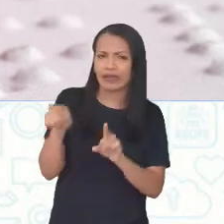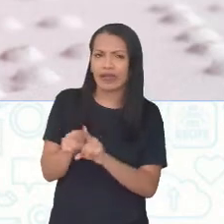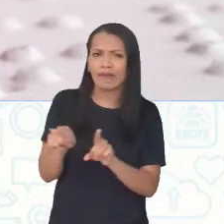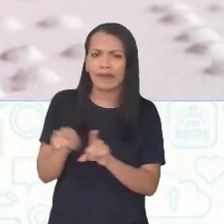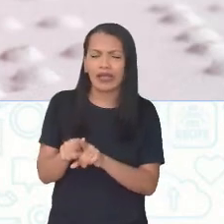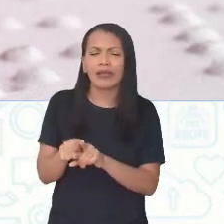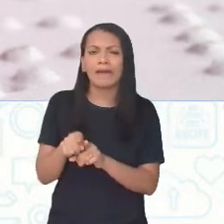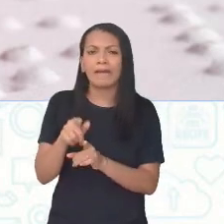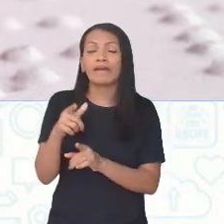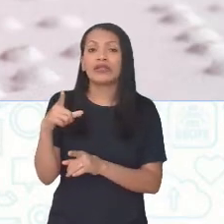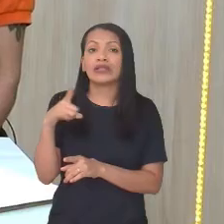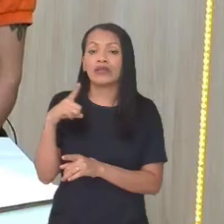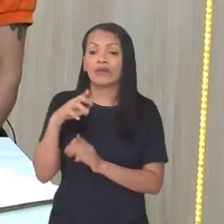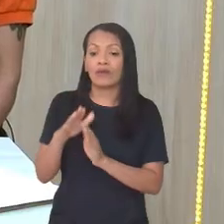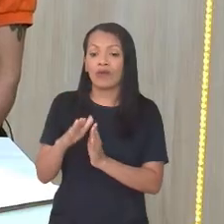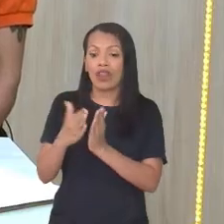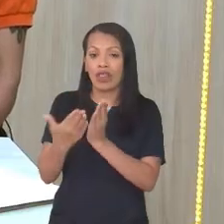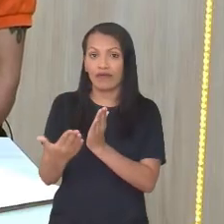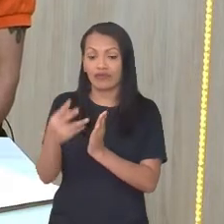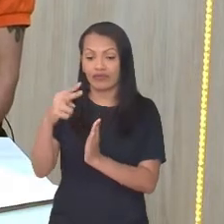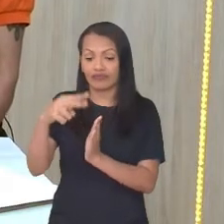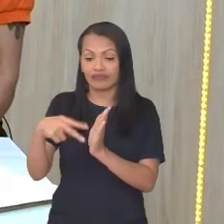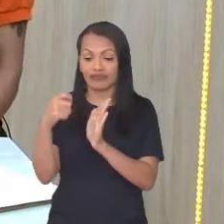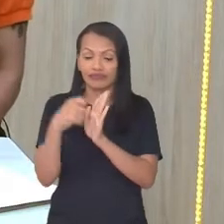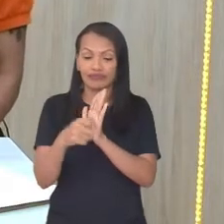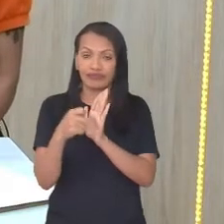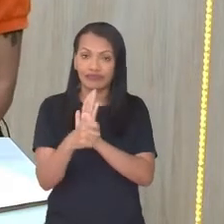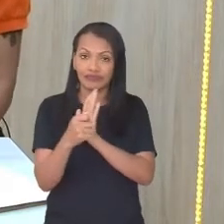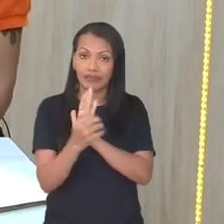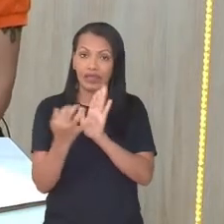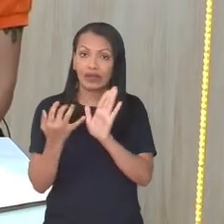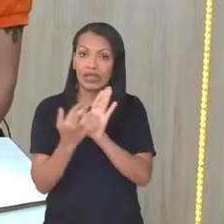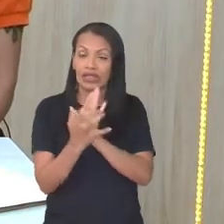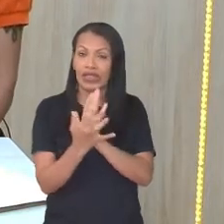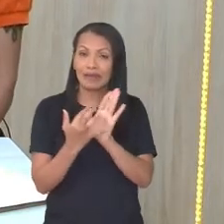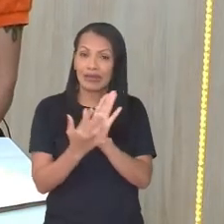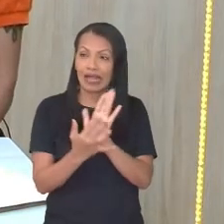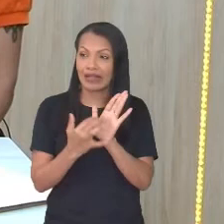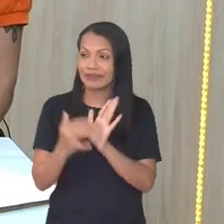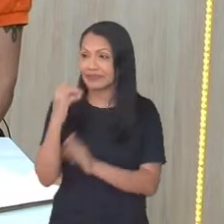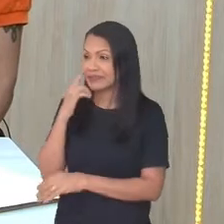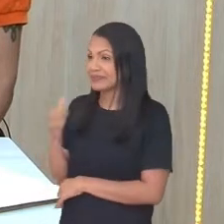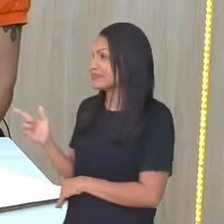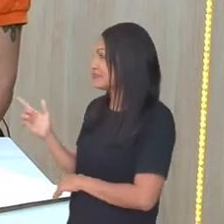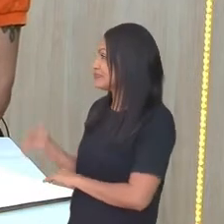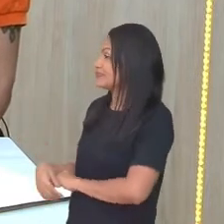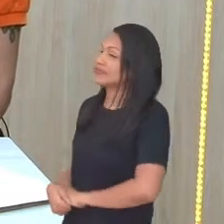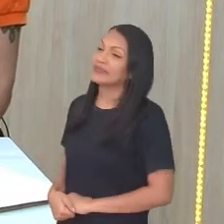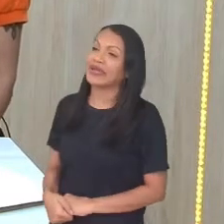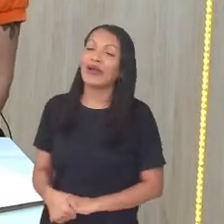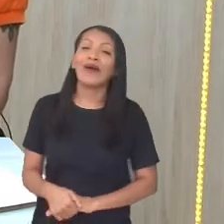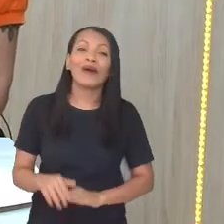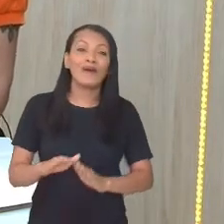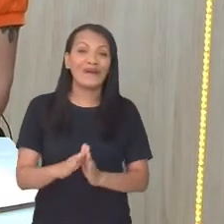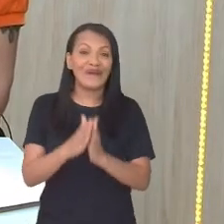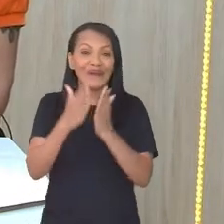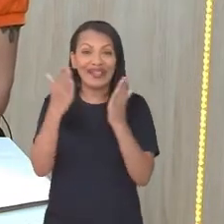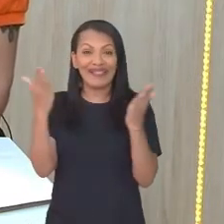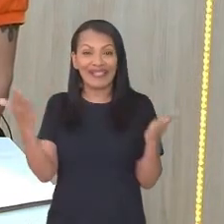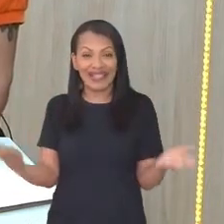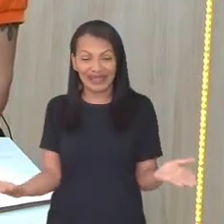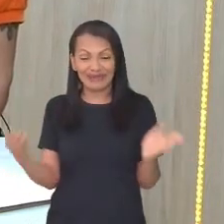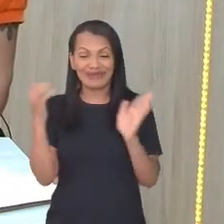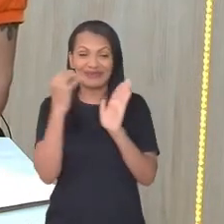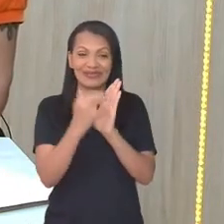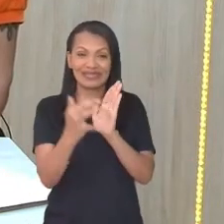não? A gente trouxe, né, professora Patrícia, Sim, um sim. livrinho aqui, ó. Um livrinho é ótimo, um livrão